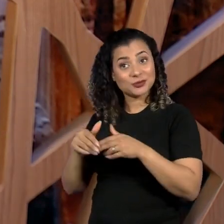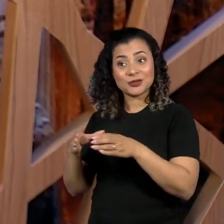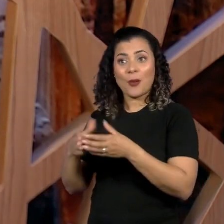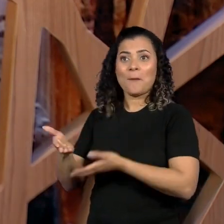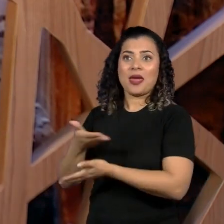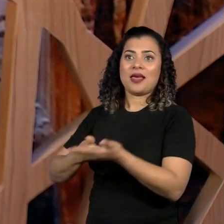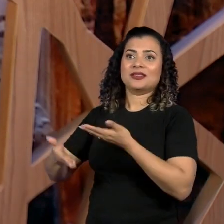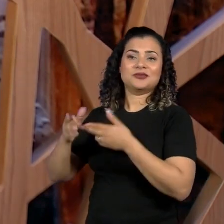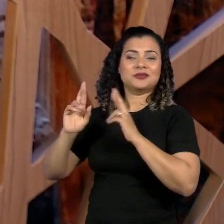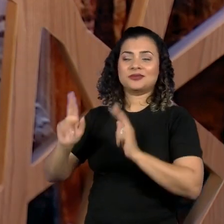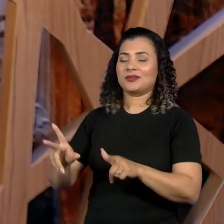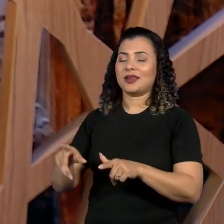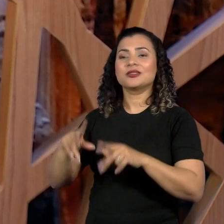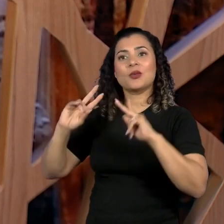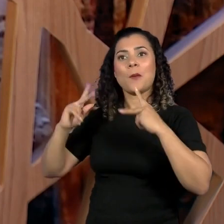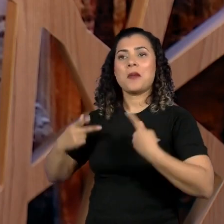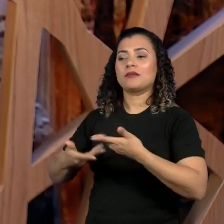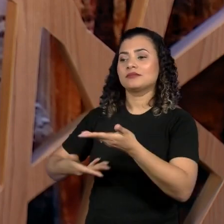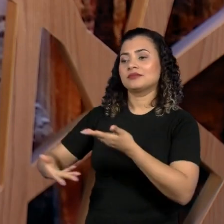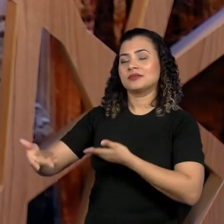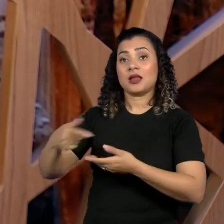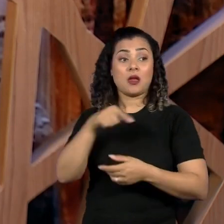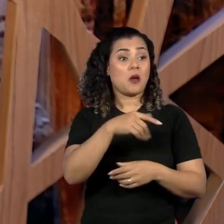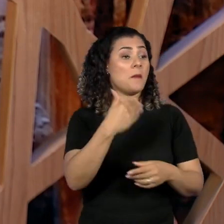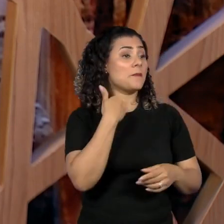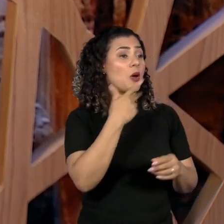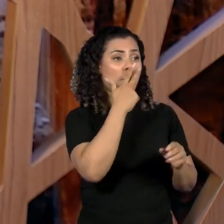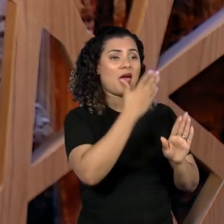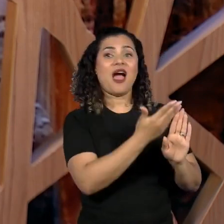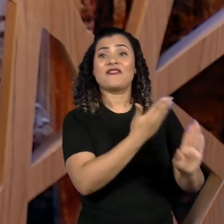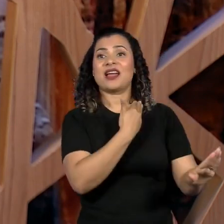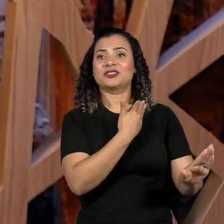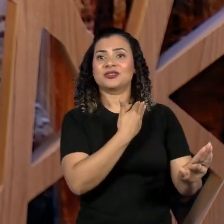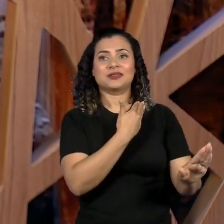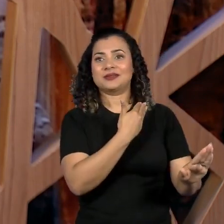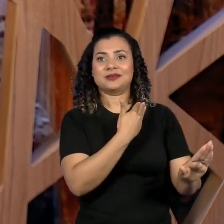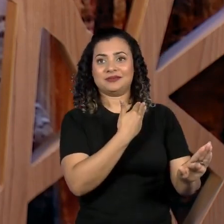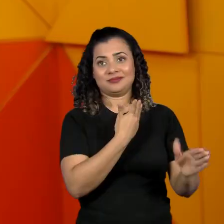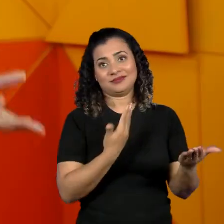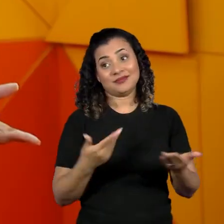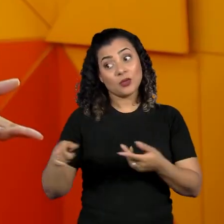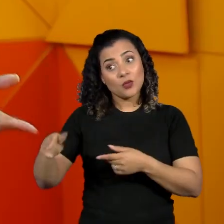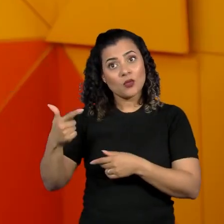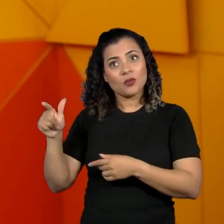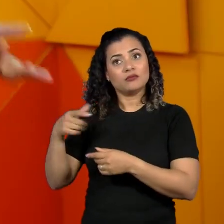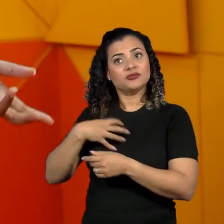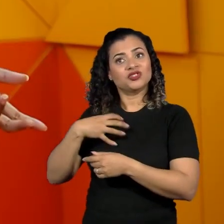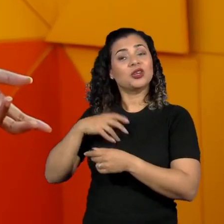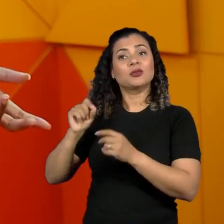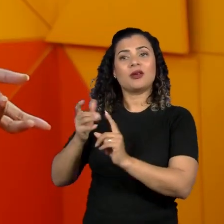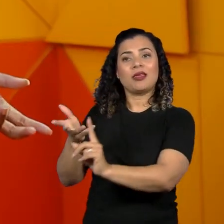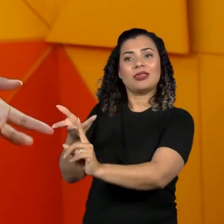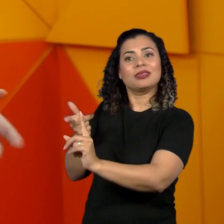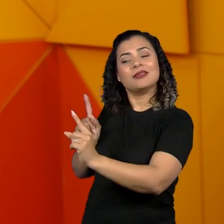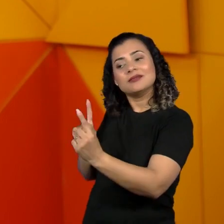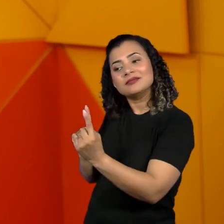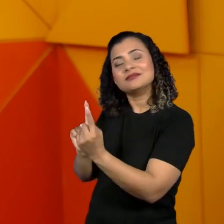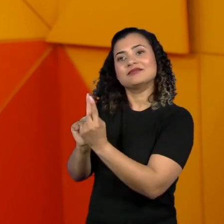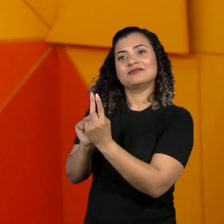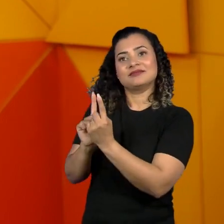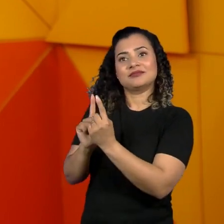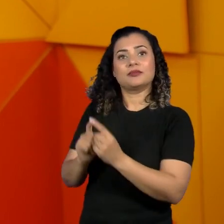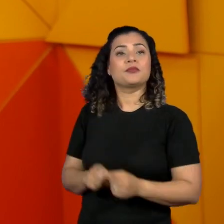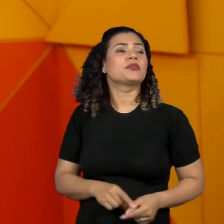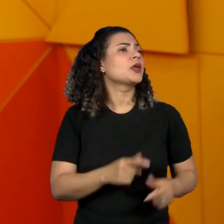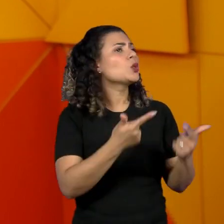ele afasta as pessoas e a cooperativa chama a pessoa para perto. André, mas como é que equilibra essa balança? Não tem